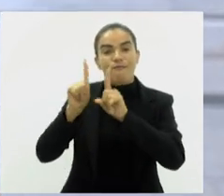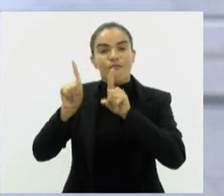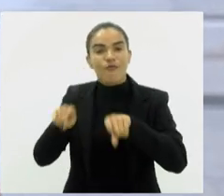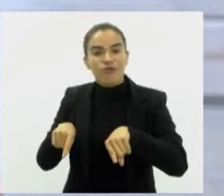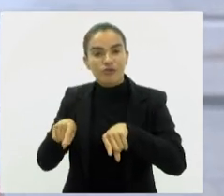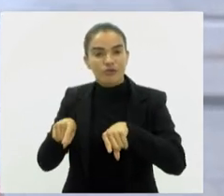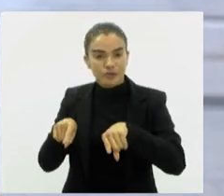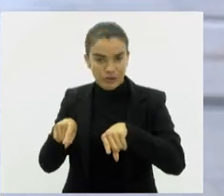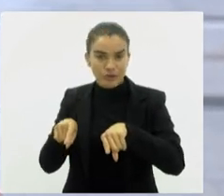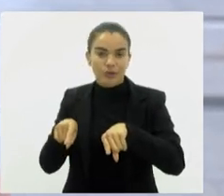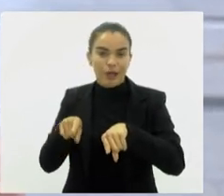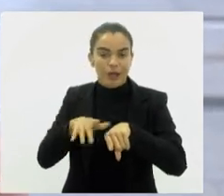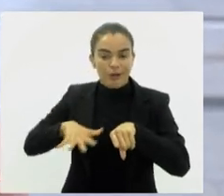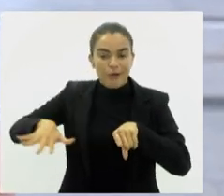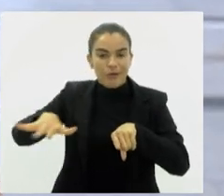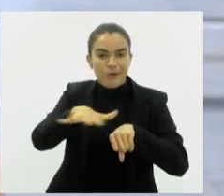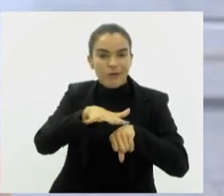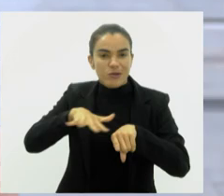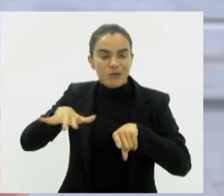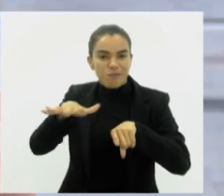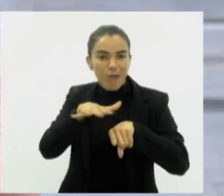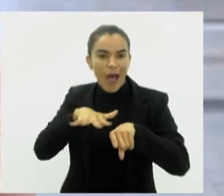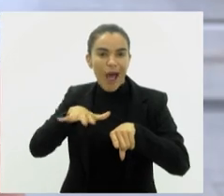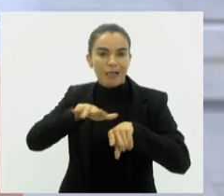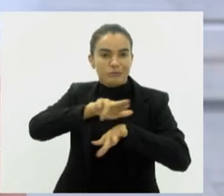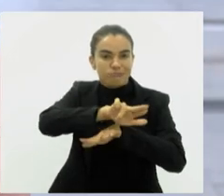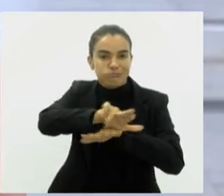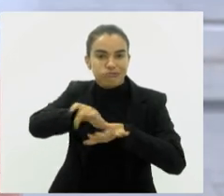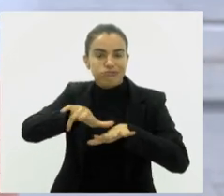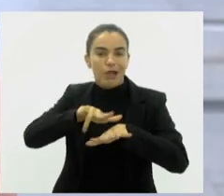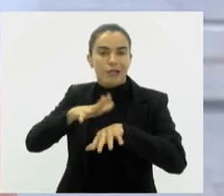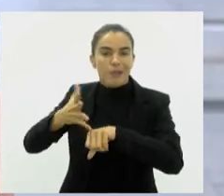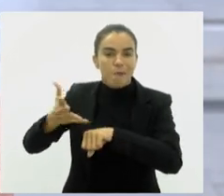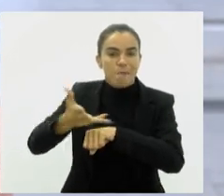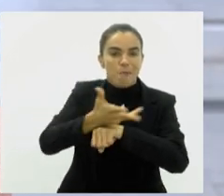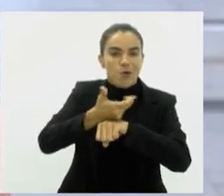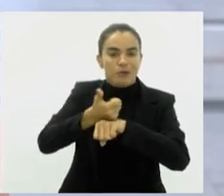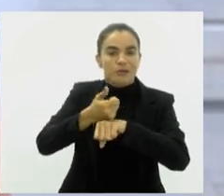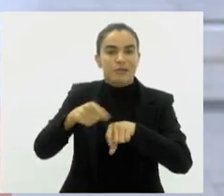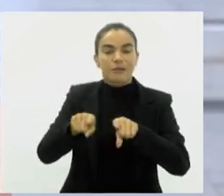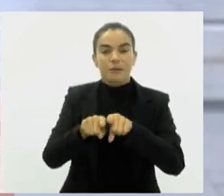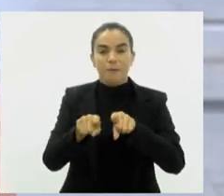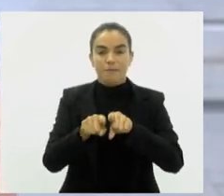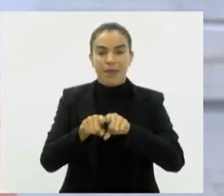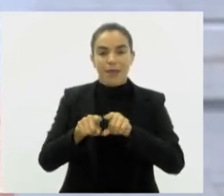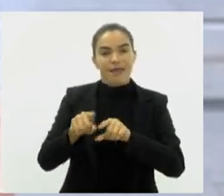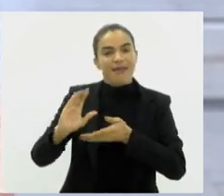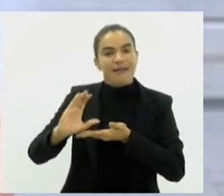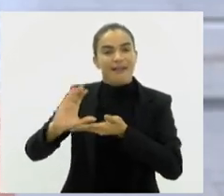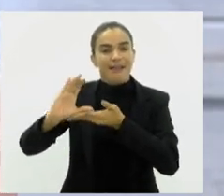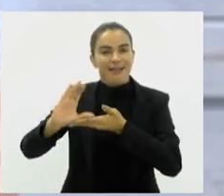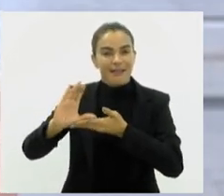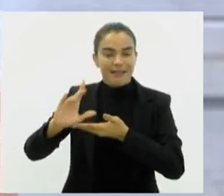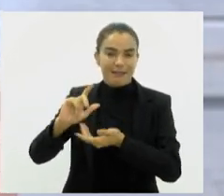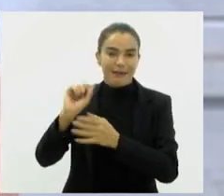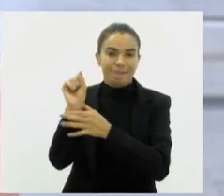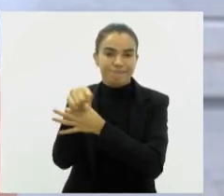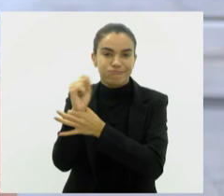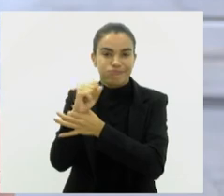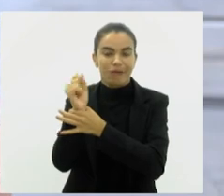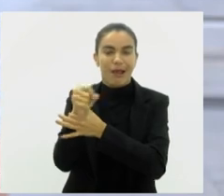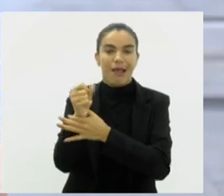também de um espaço adequado, multidisciplinar de atendimento, de clínicas de reabilitação para terapias de